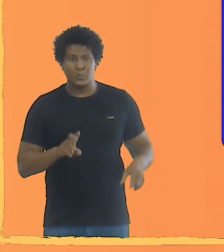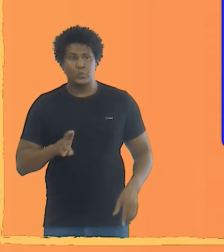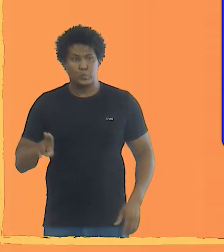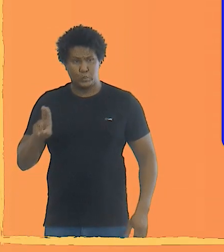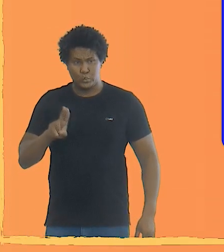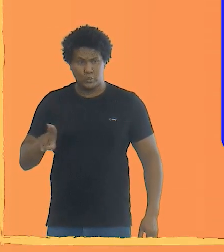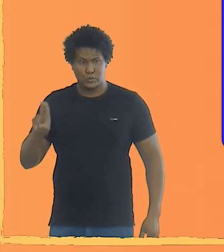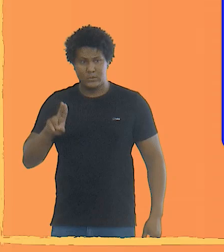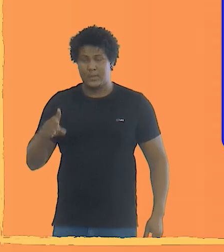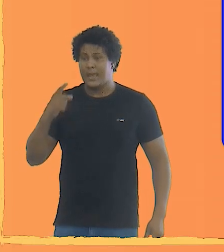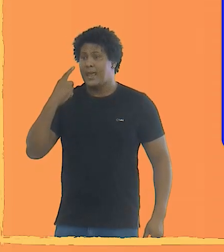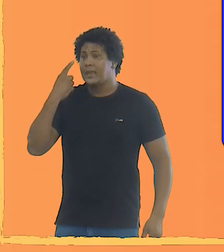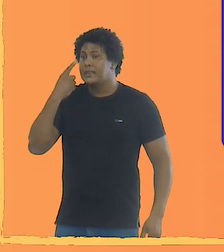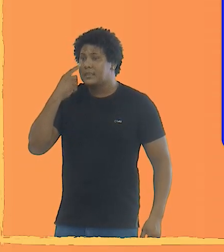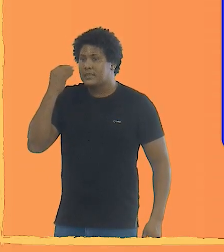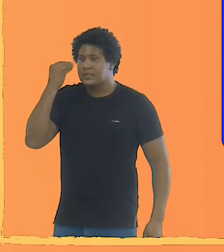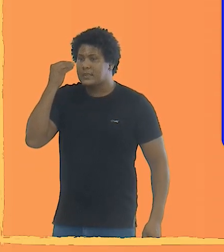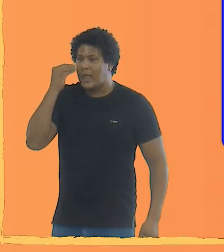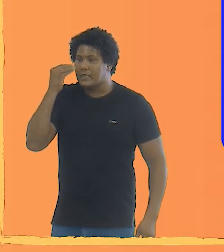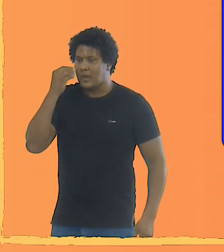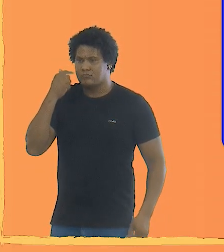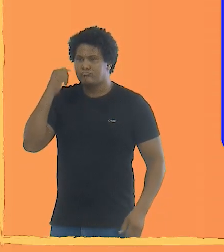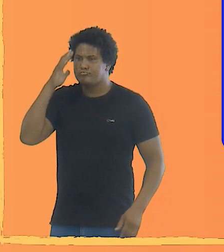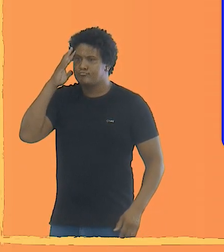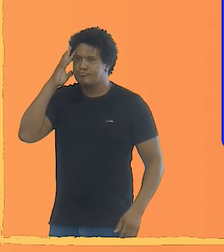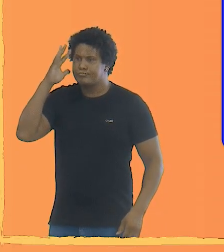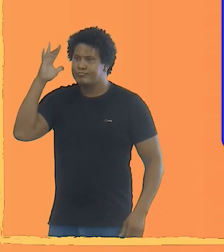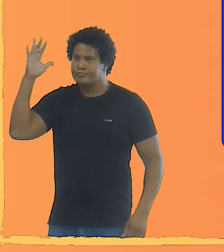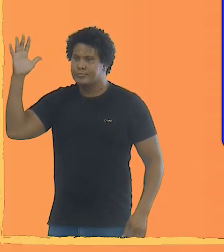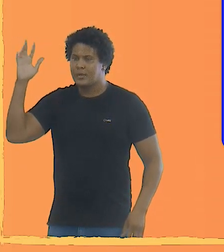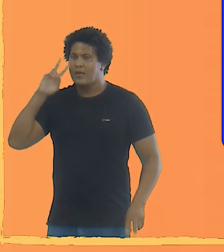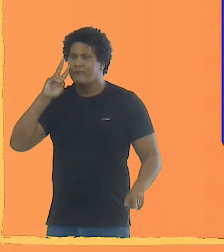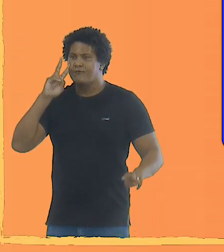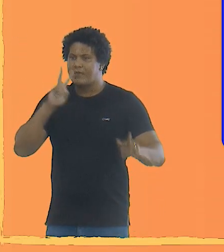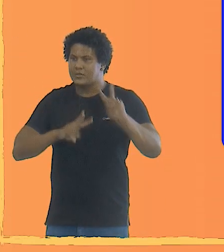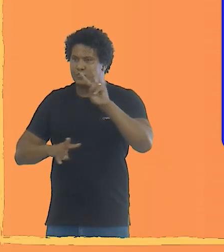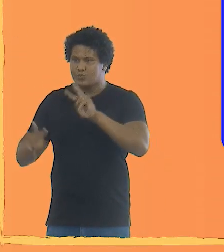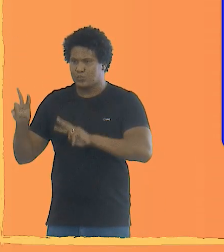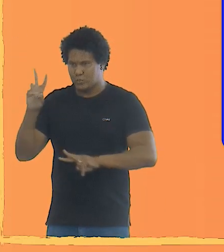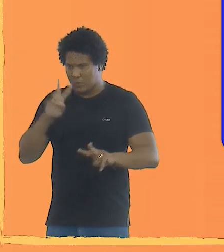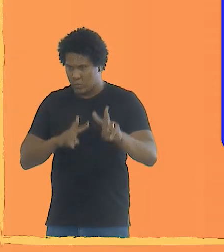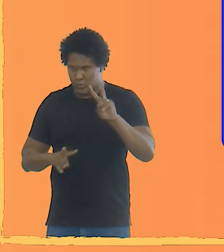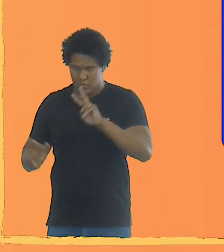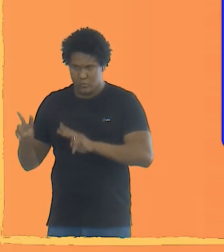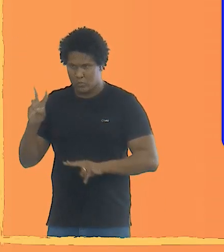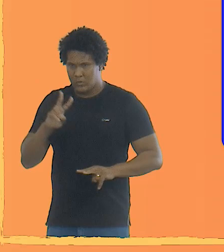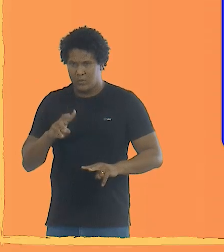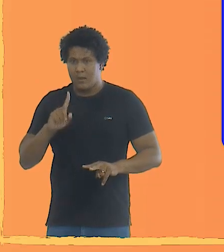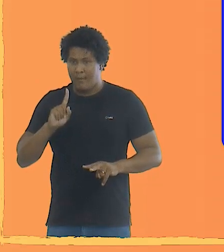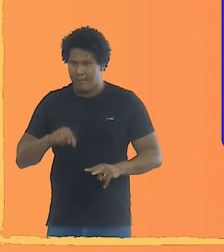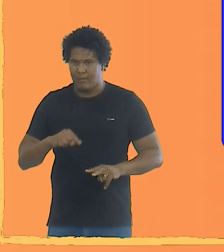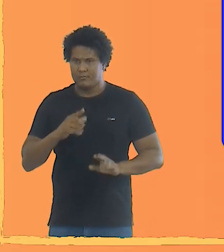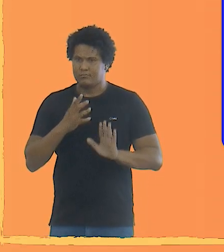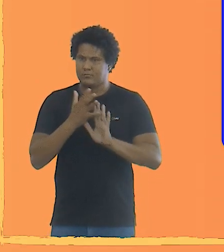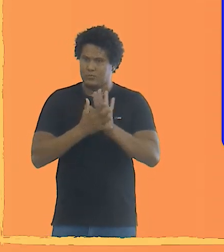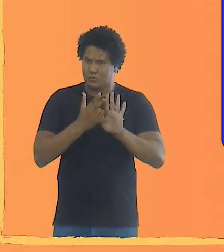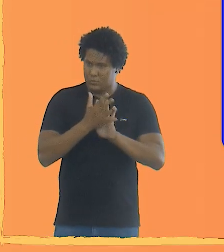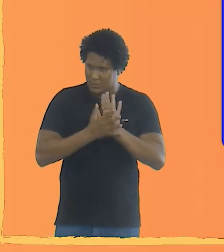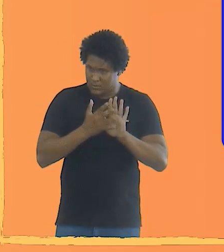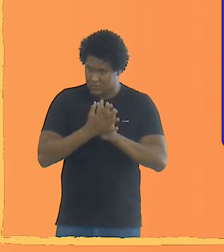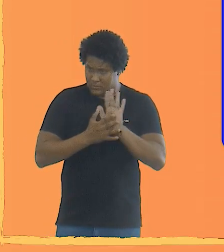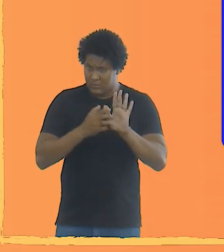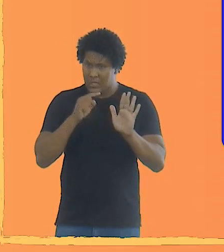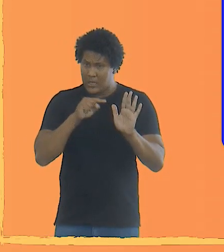tentando visualizar o que o texto está passando para a gente. No texto eu tenho uma linguagem formal, eu peguei essa